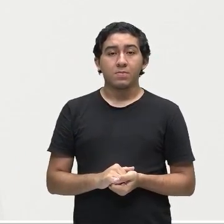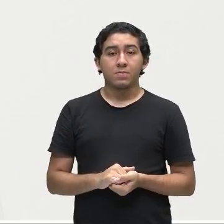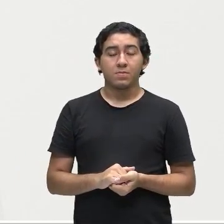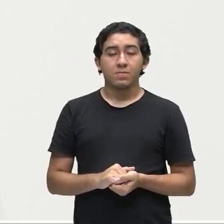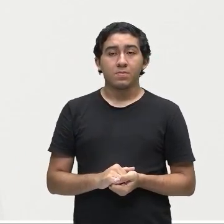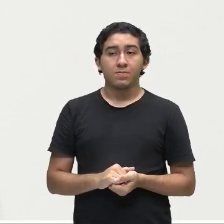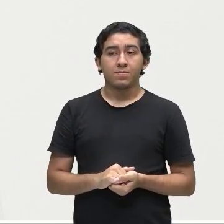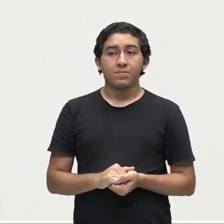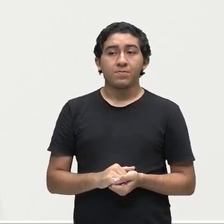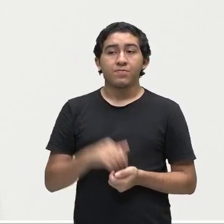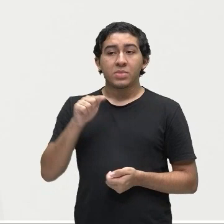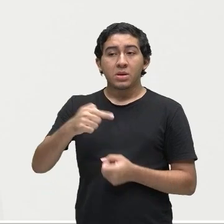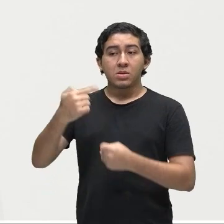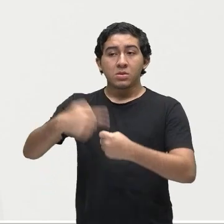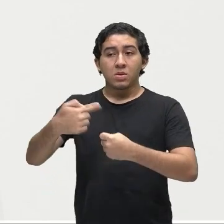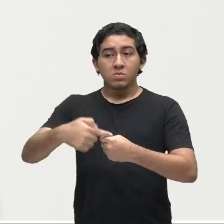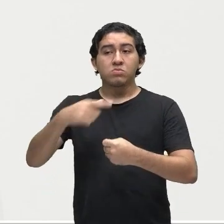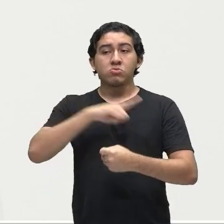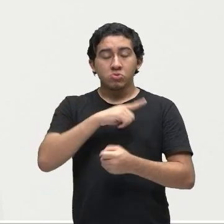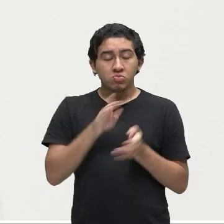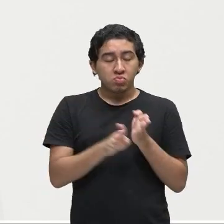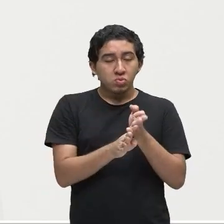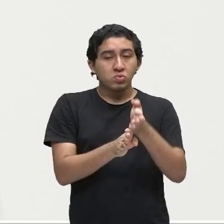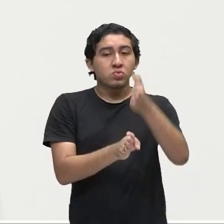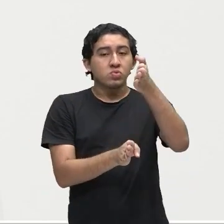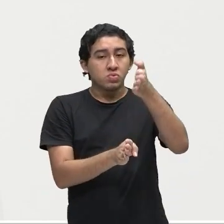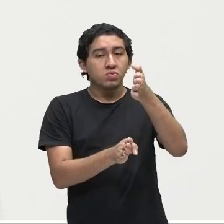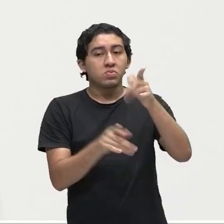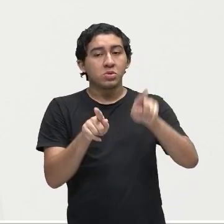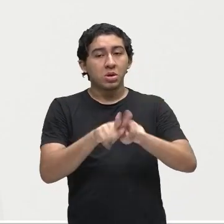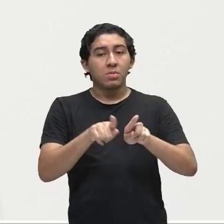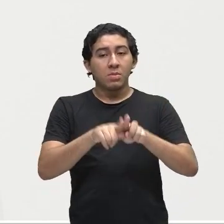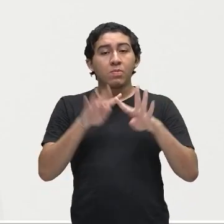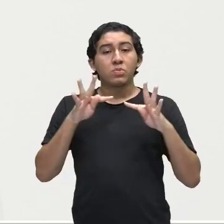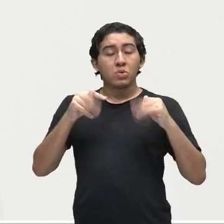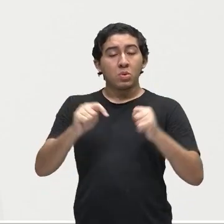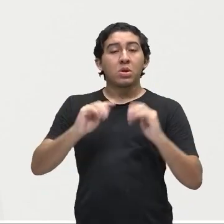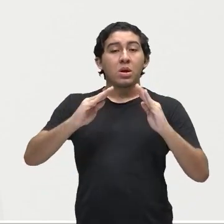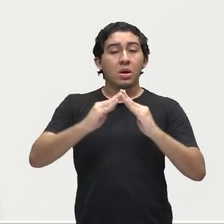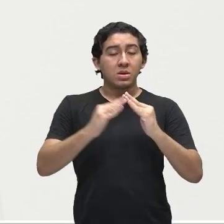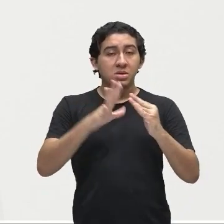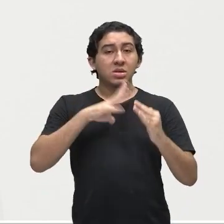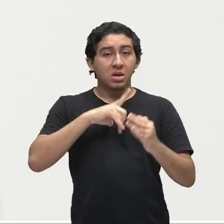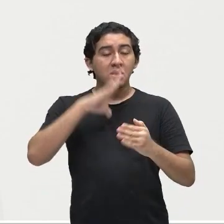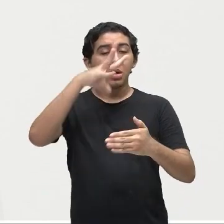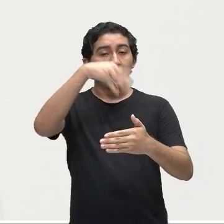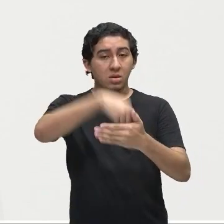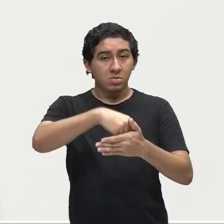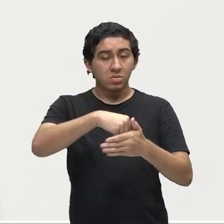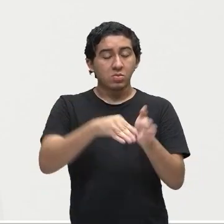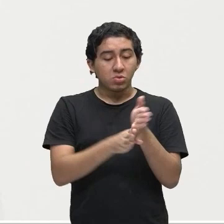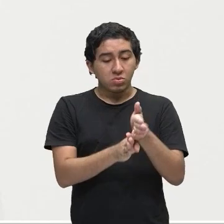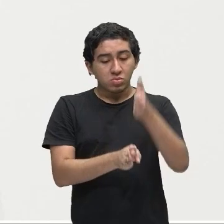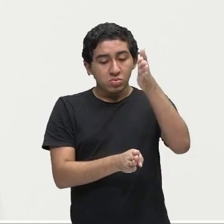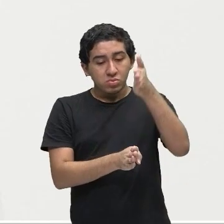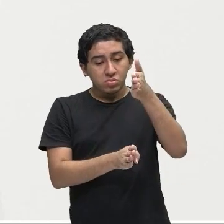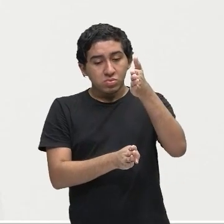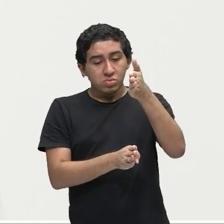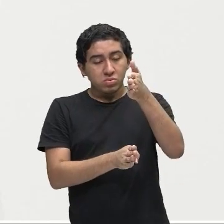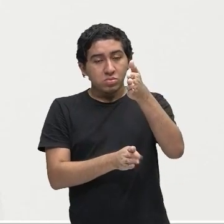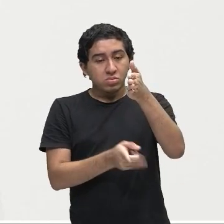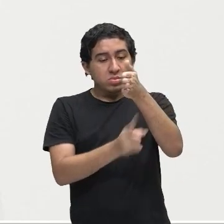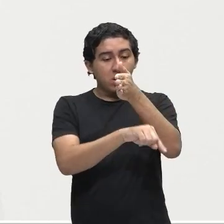cidades que eram todas muradas, todas as casas ficavam dentro dessa cidade que tinha esse muro, e aí essas